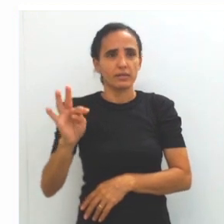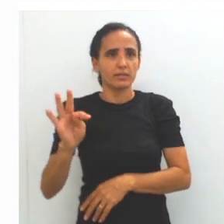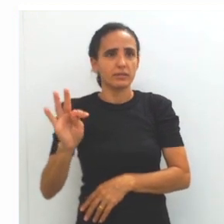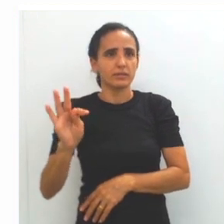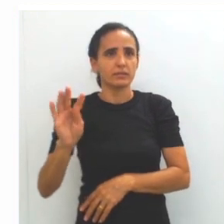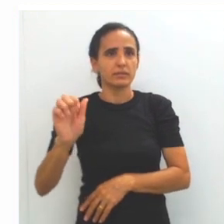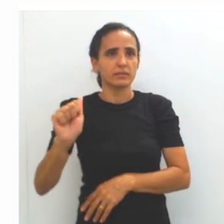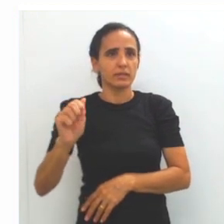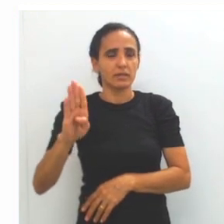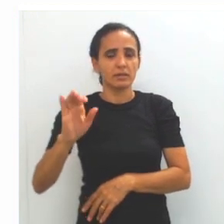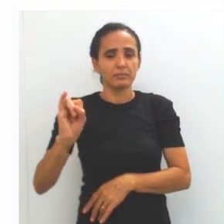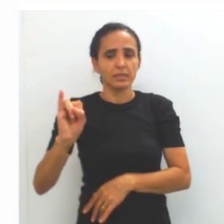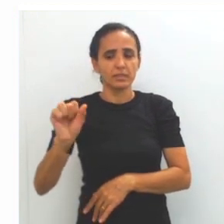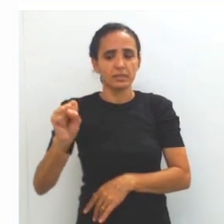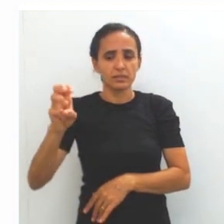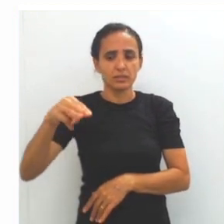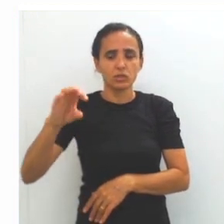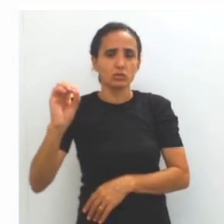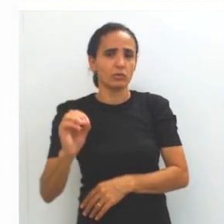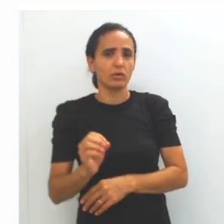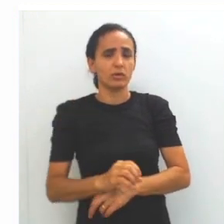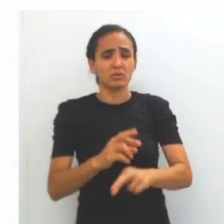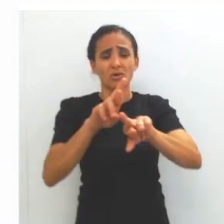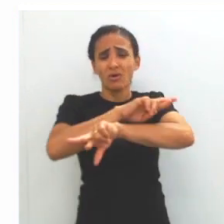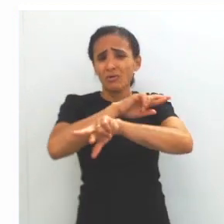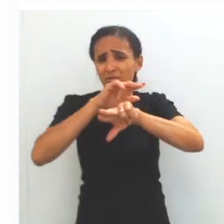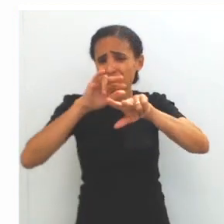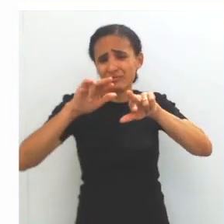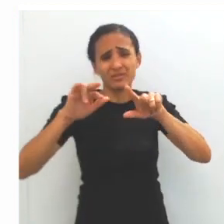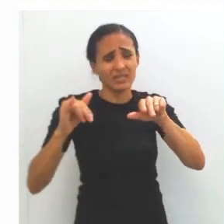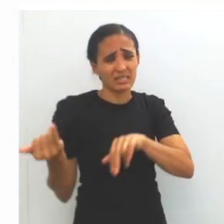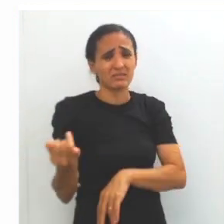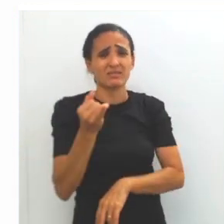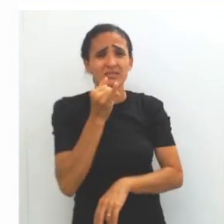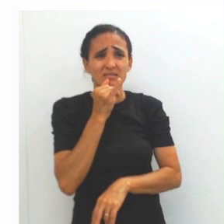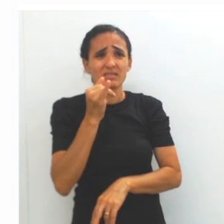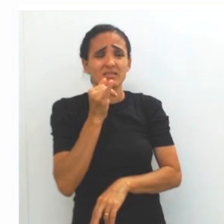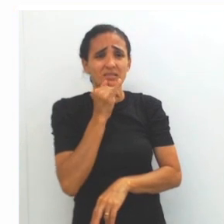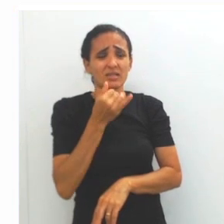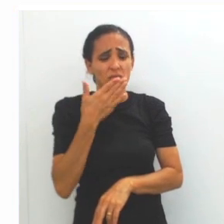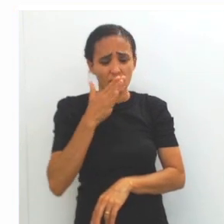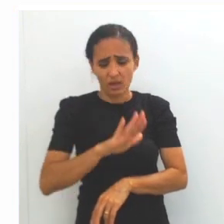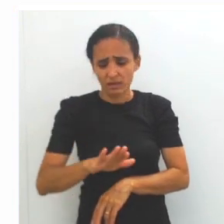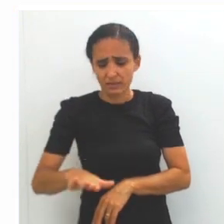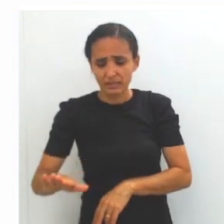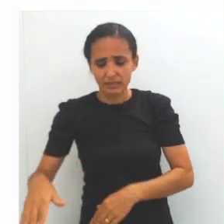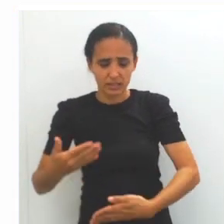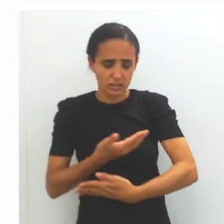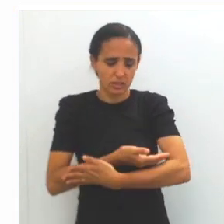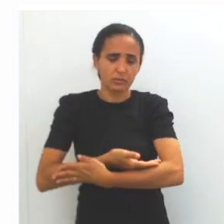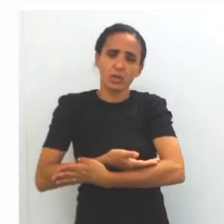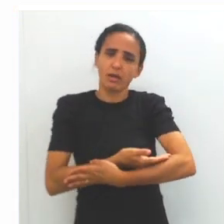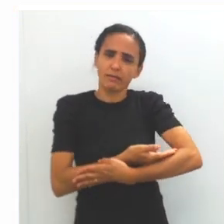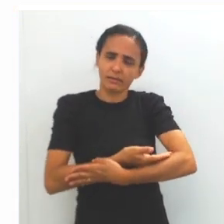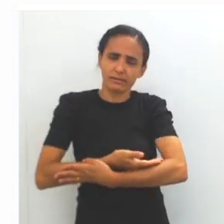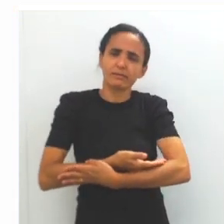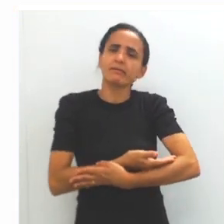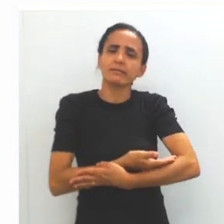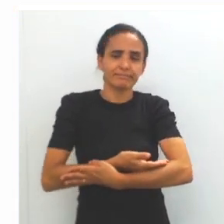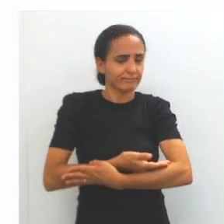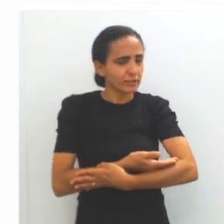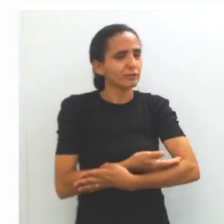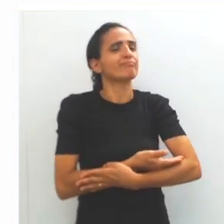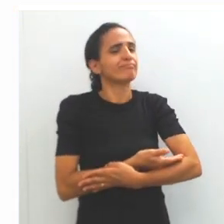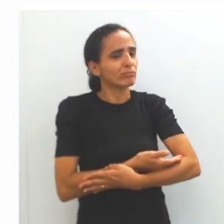Estrabismo, a gente tem muitos exemplos contrário ao presbíope em crianças, em